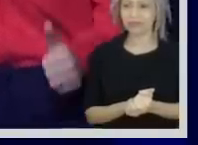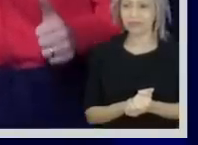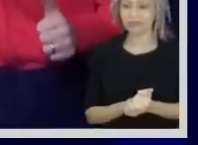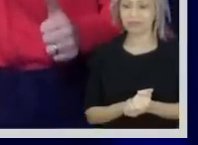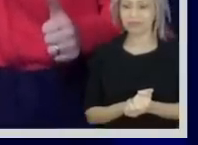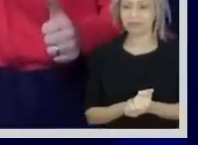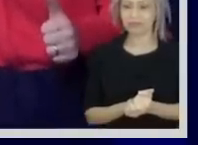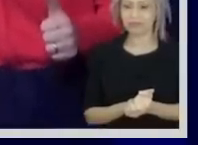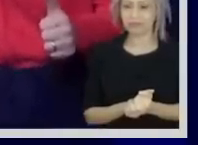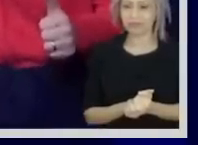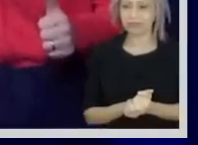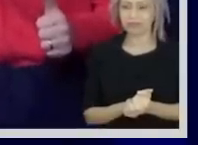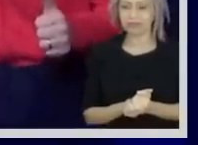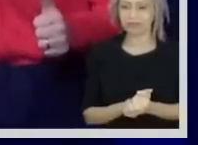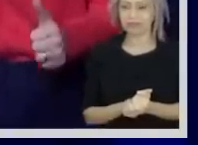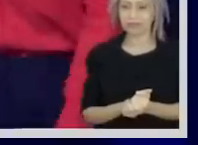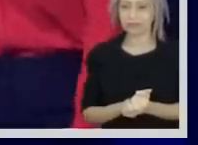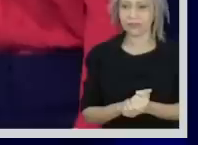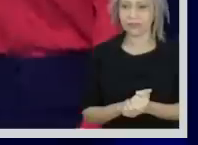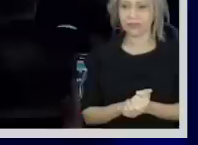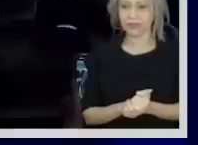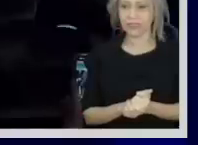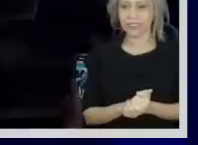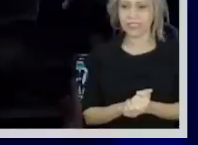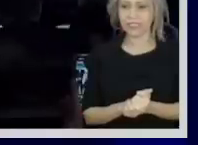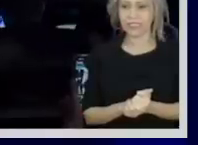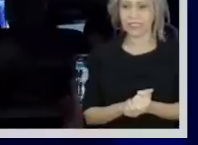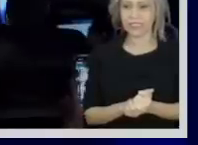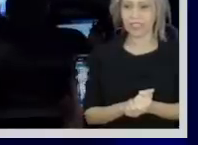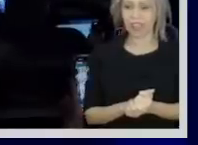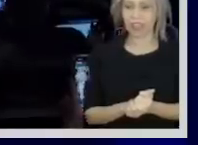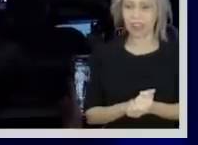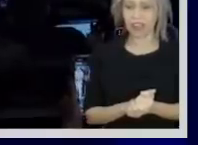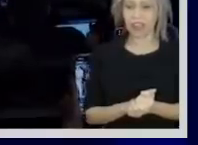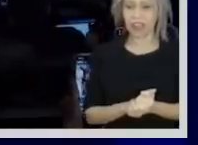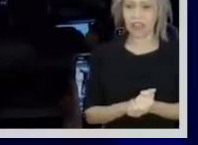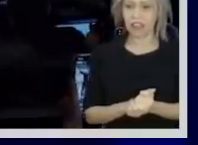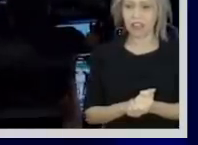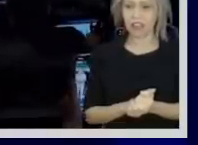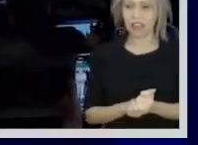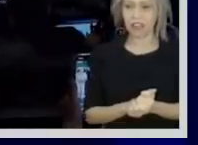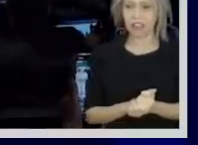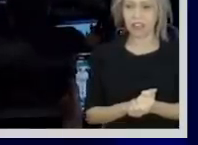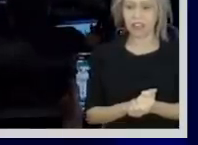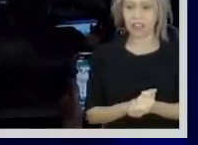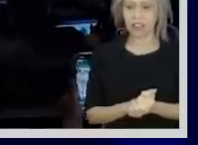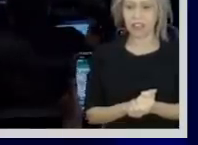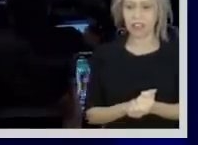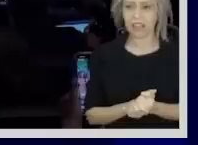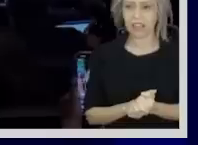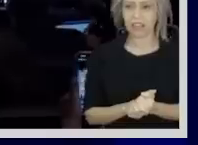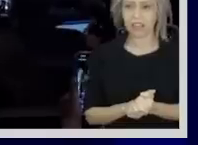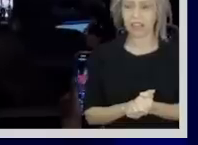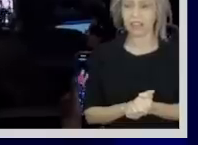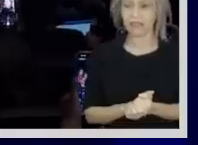só uma base aliada, mas um partido de protagonismo nesses ministérios, no governo petista, no governo Lula. É um desses partidos